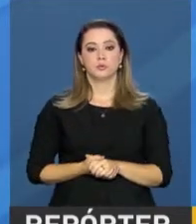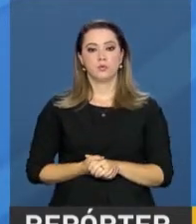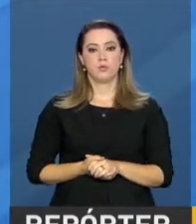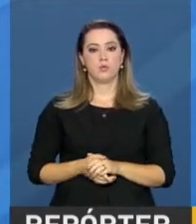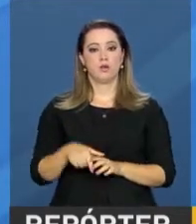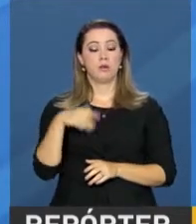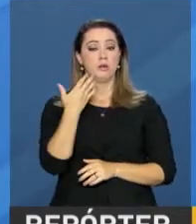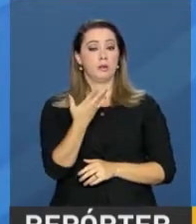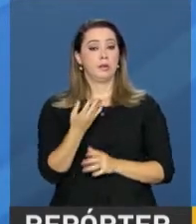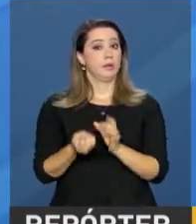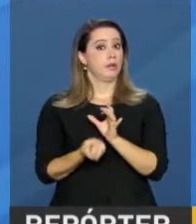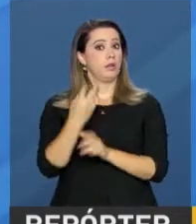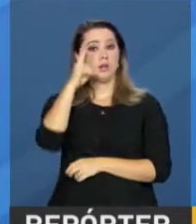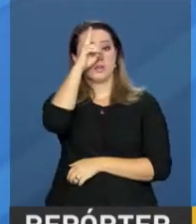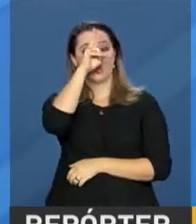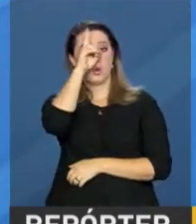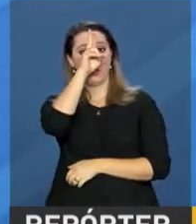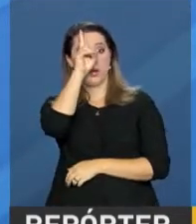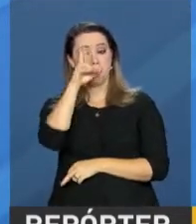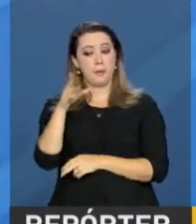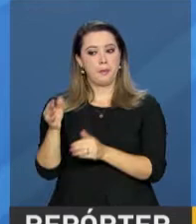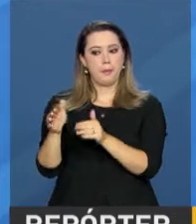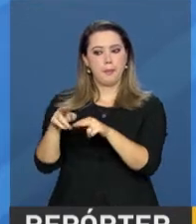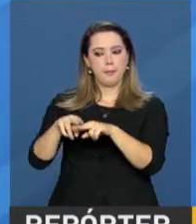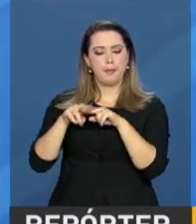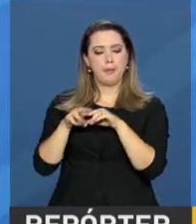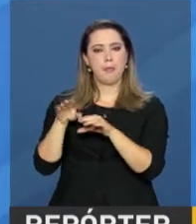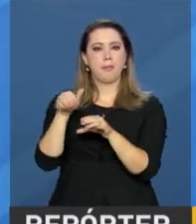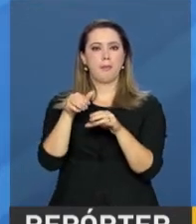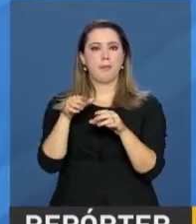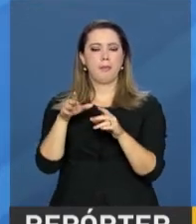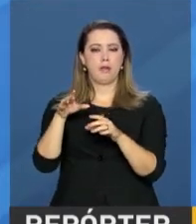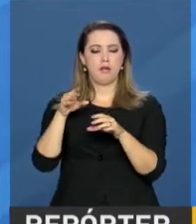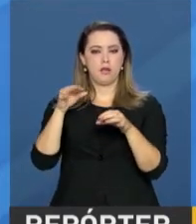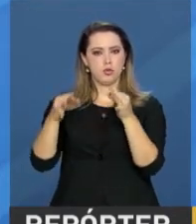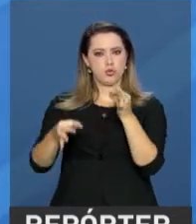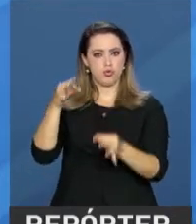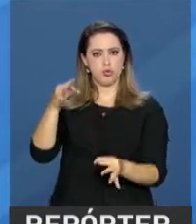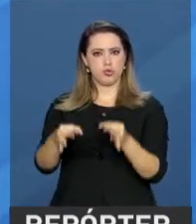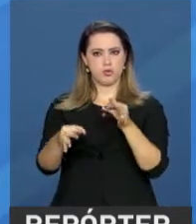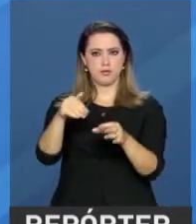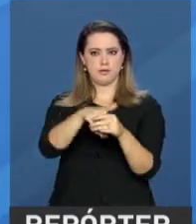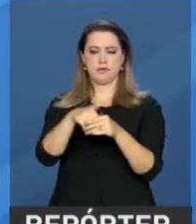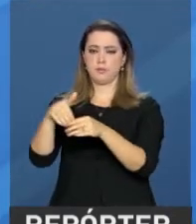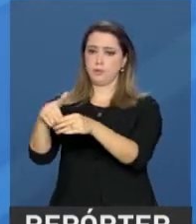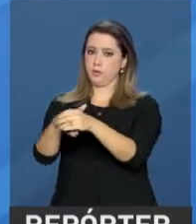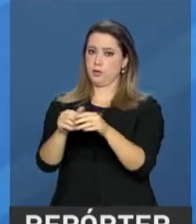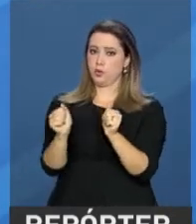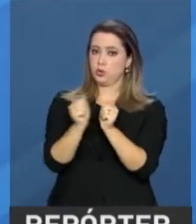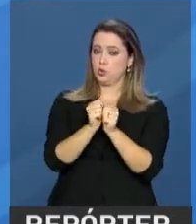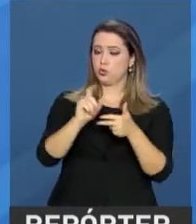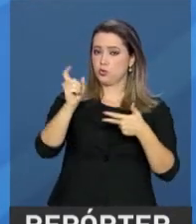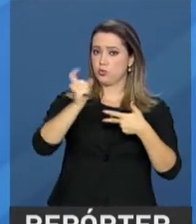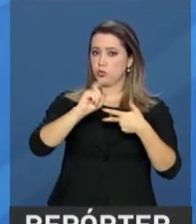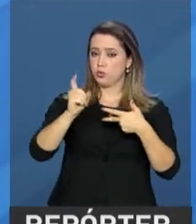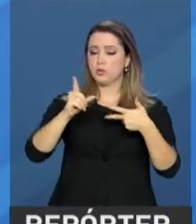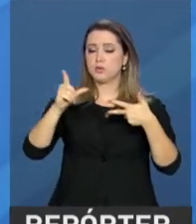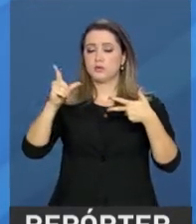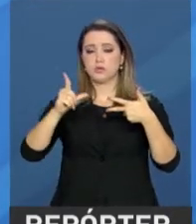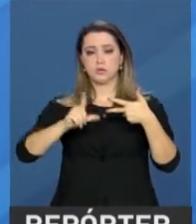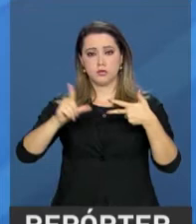de criação pela justiça eleitoral sempre com o apoio do poder executivo do poder legislativo